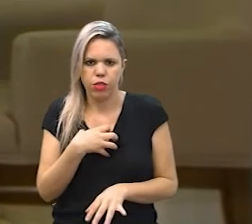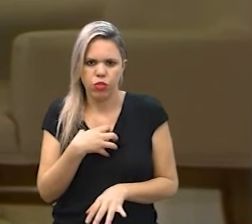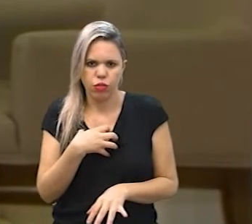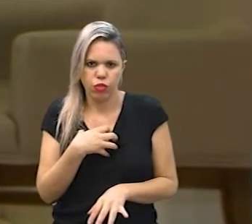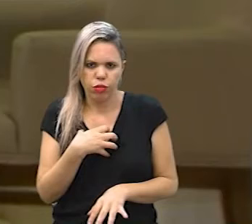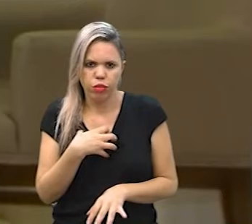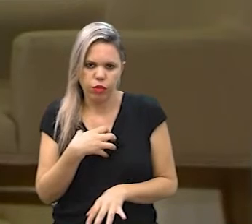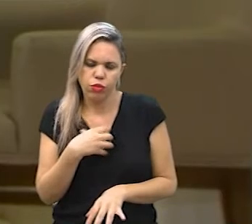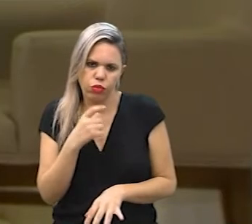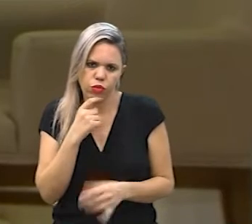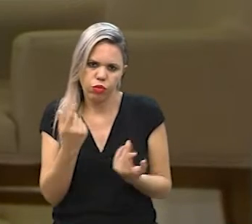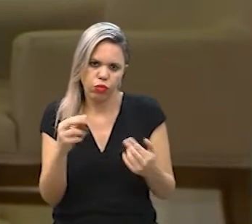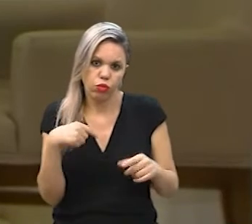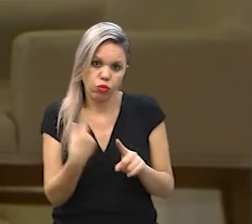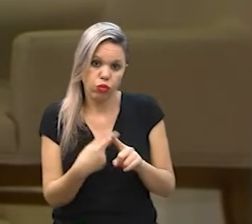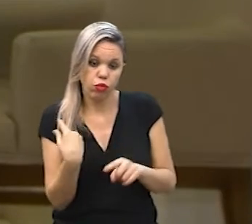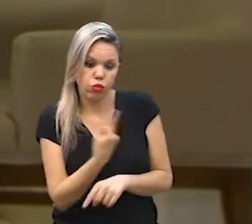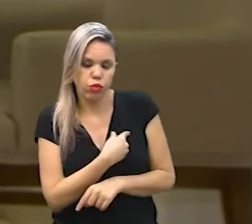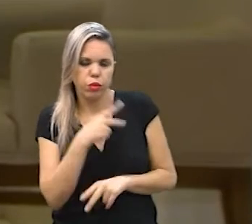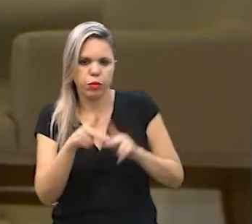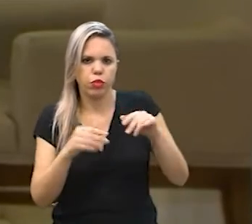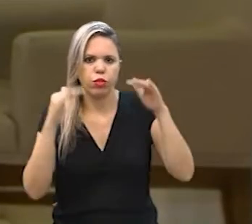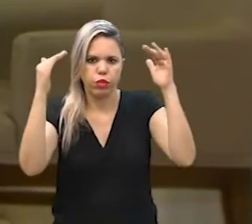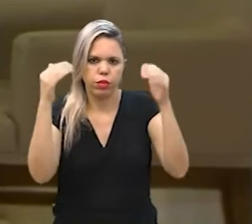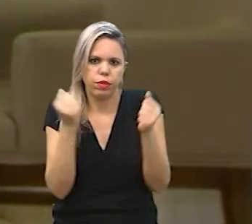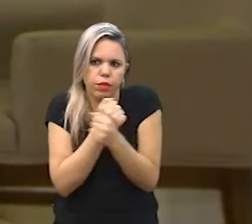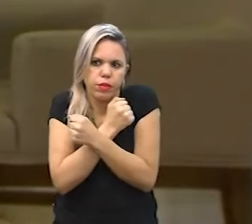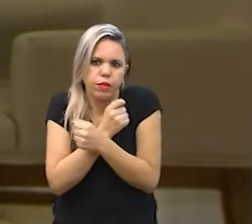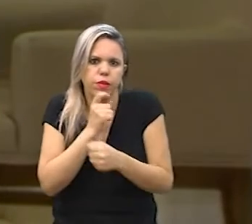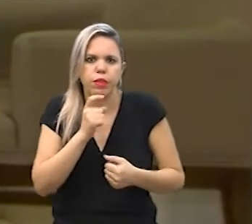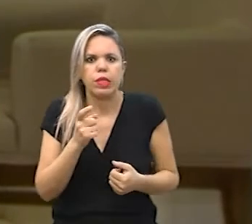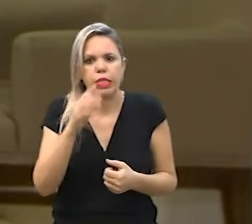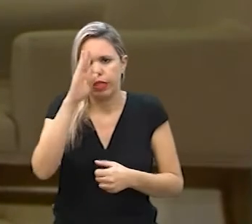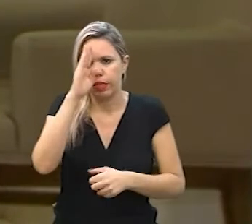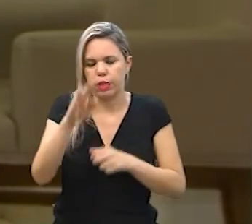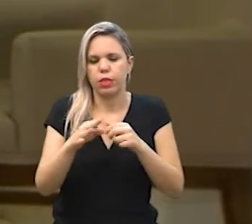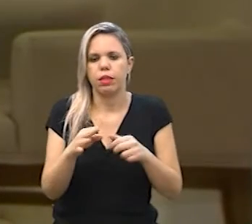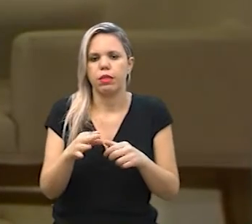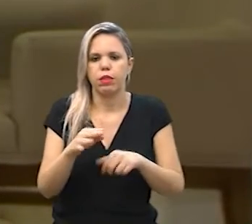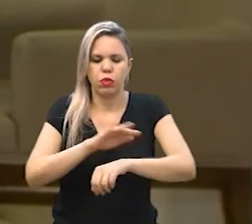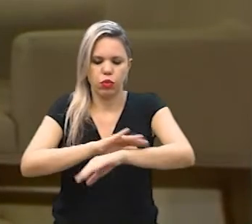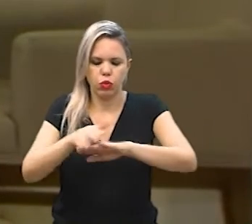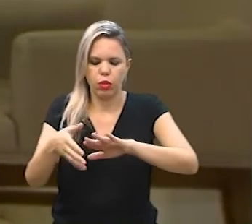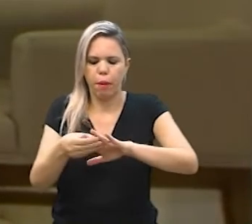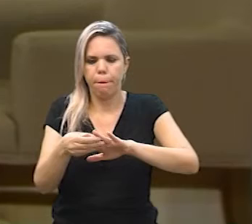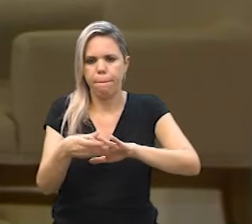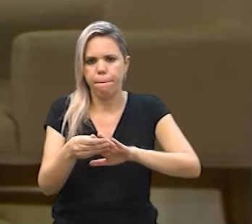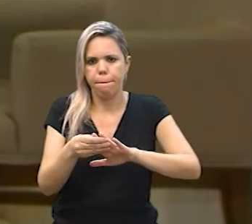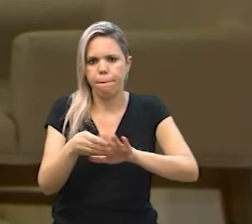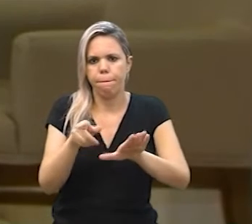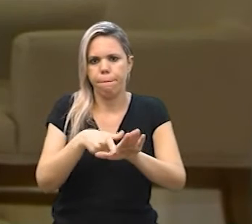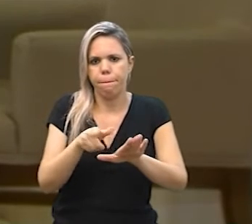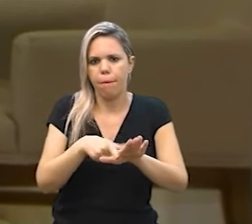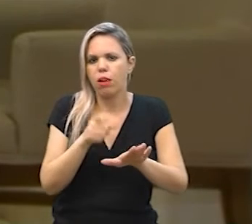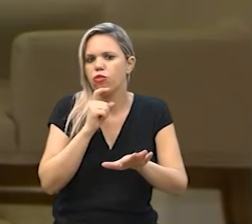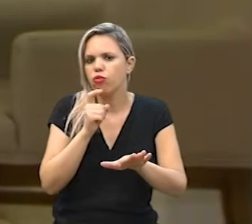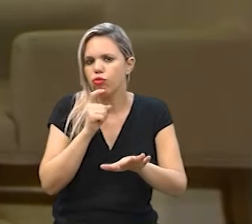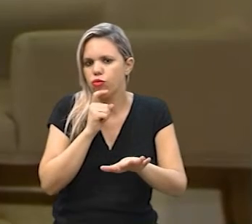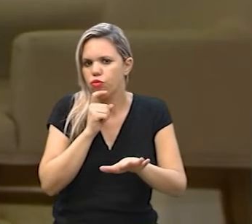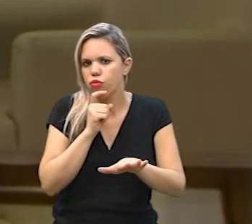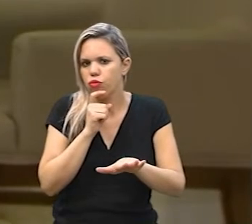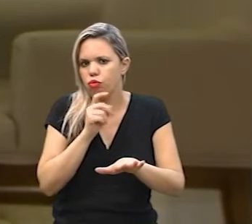ela tem mais frio do que a gente. Ela precisa ser agasalhada. Principalmente as extremidades, mão gelada, pé gelado, isso tem